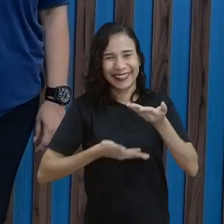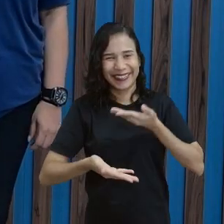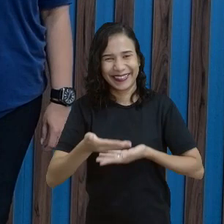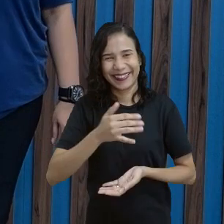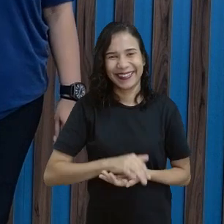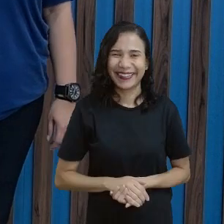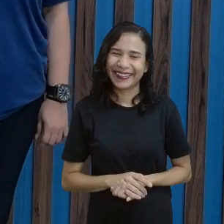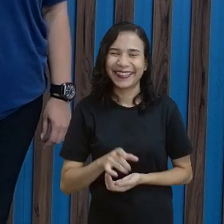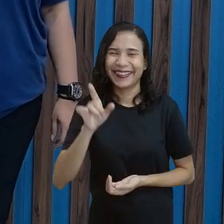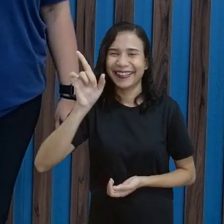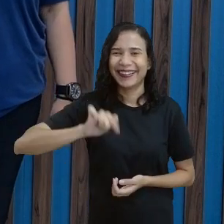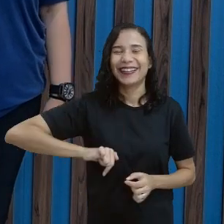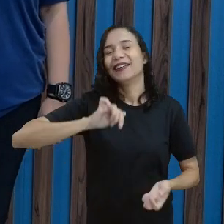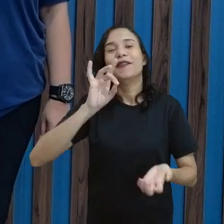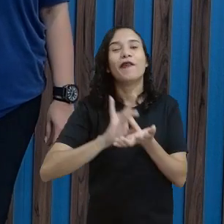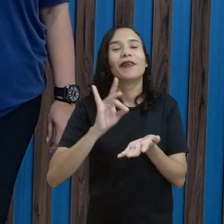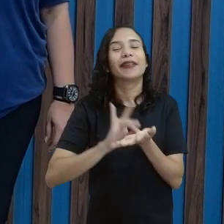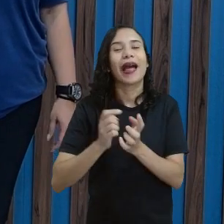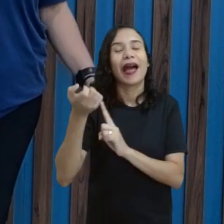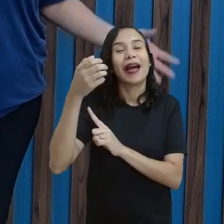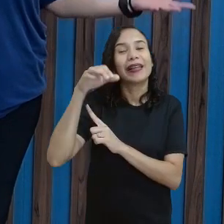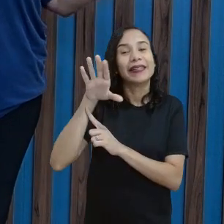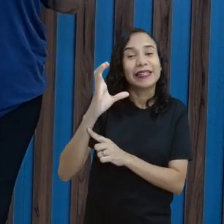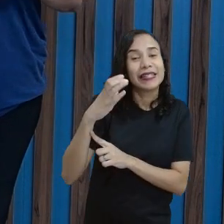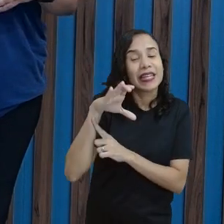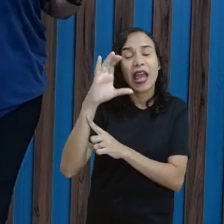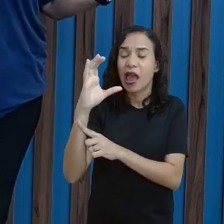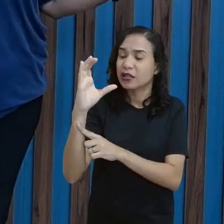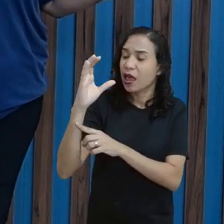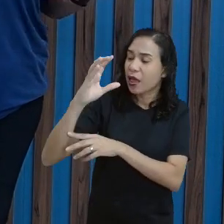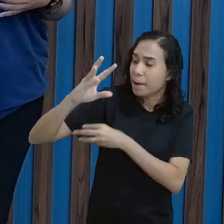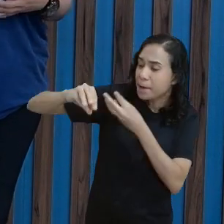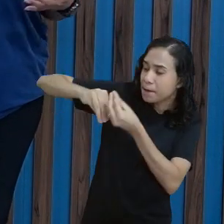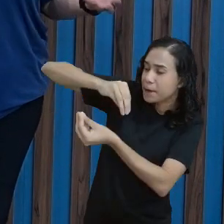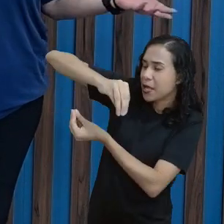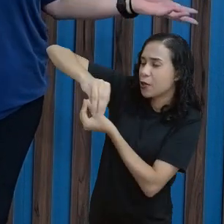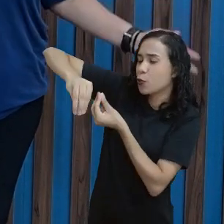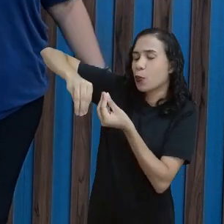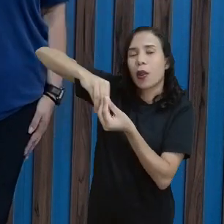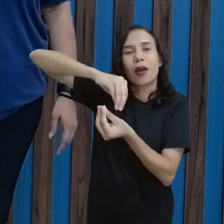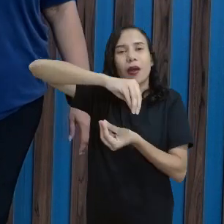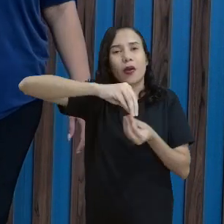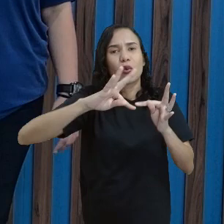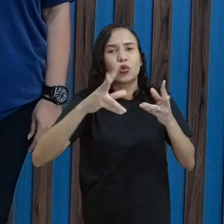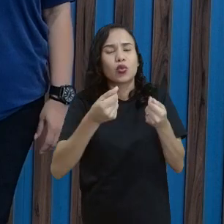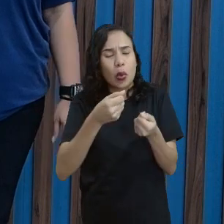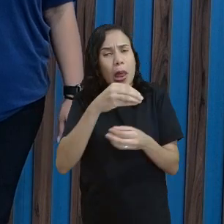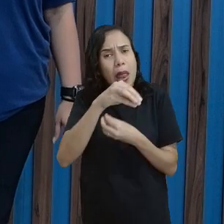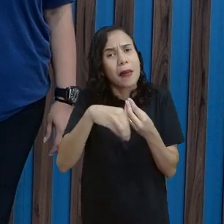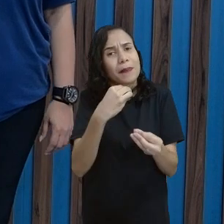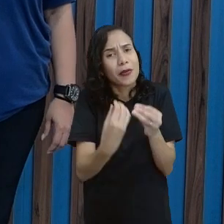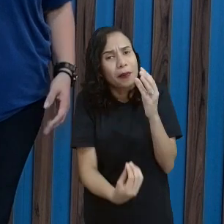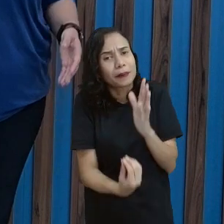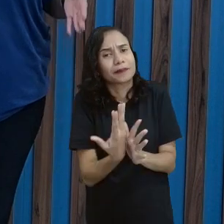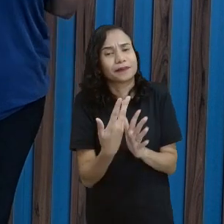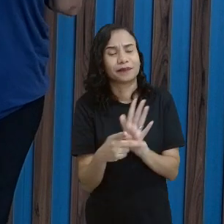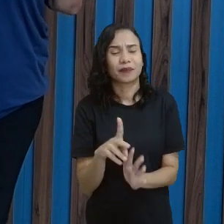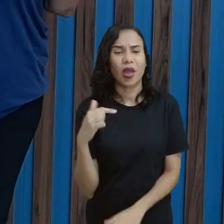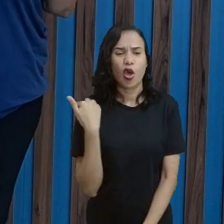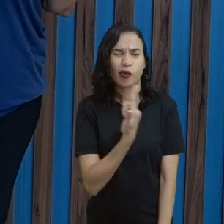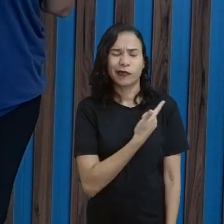dá, né? São ciências aí que se misturam, né? Na verdade, todas elas se misturam, né? A gente é